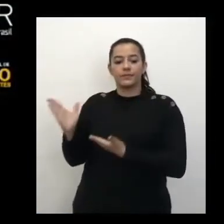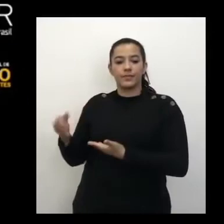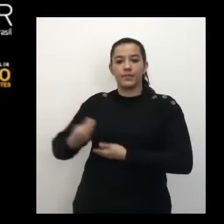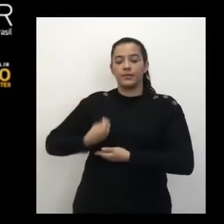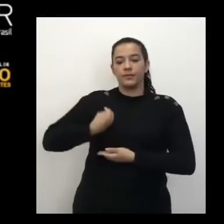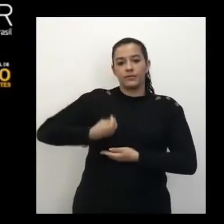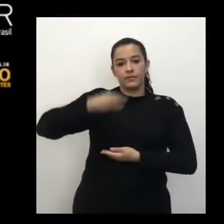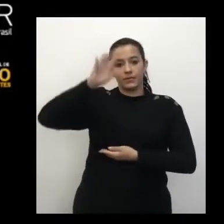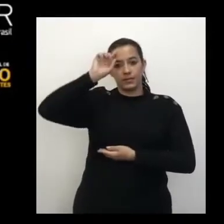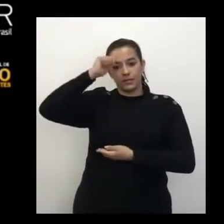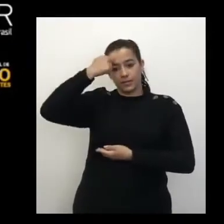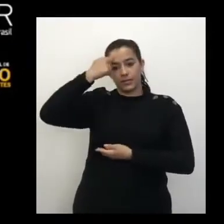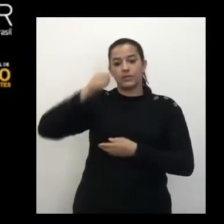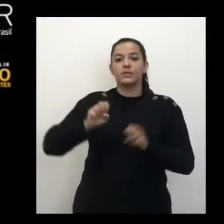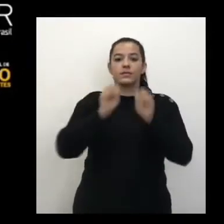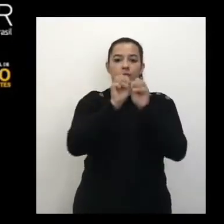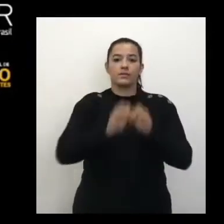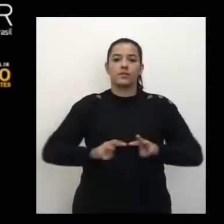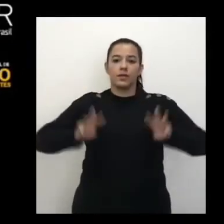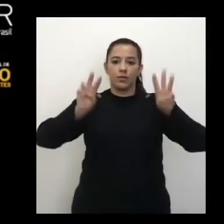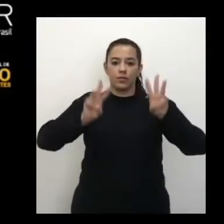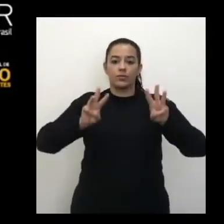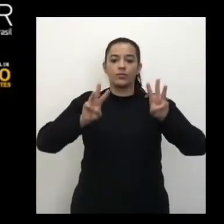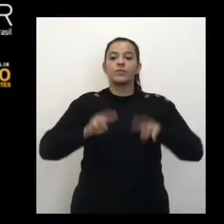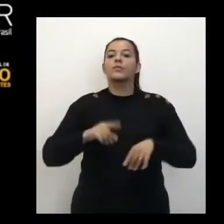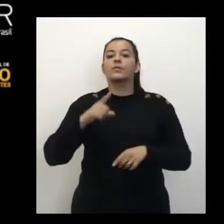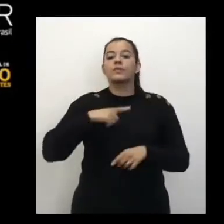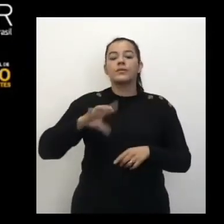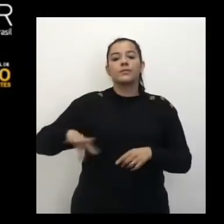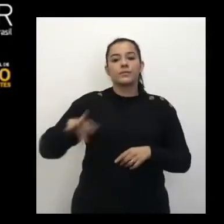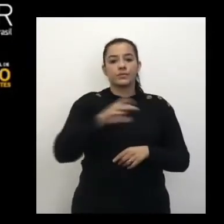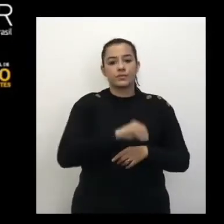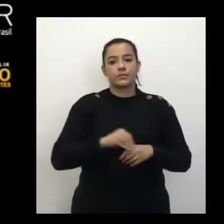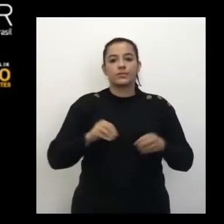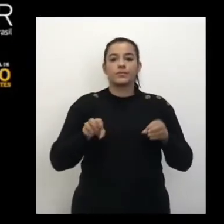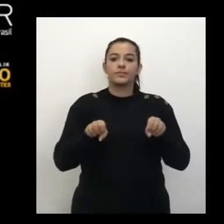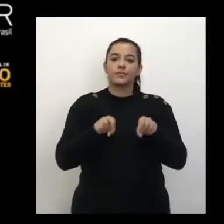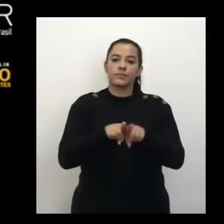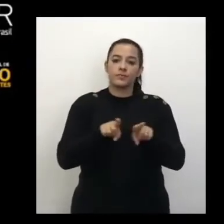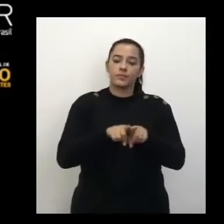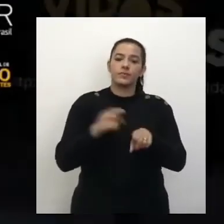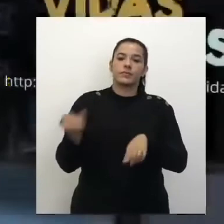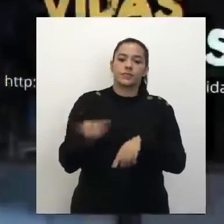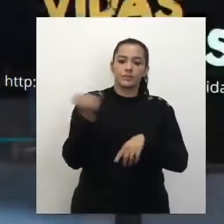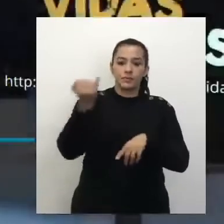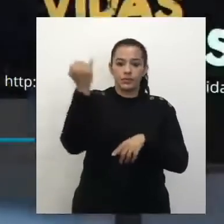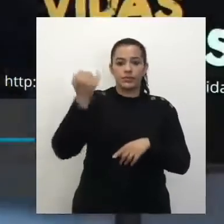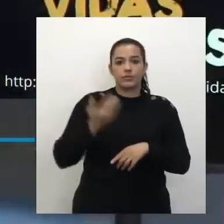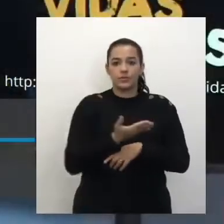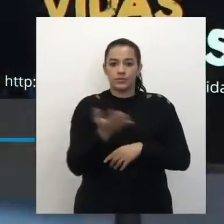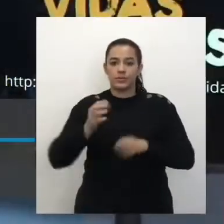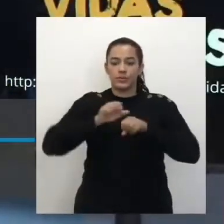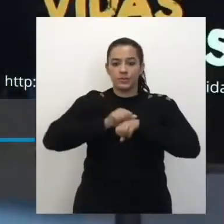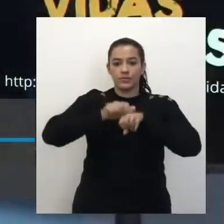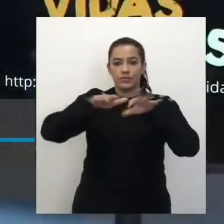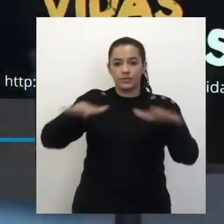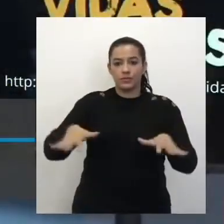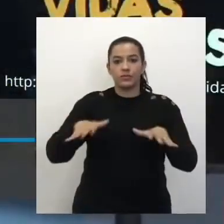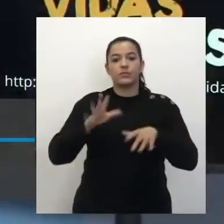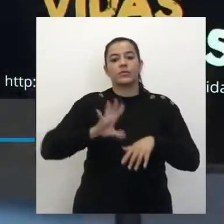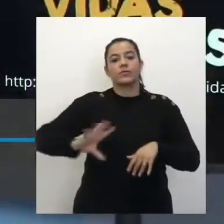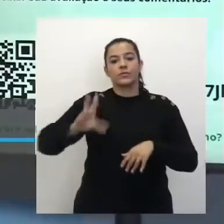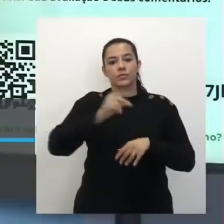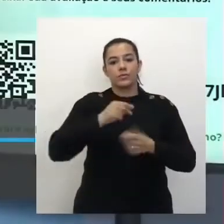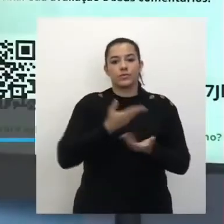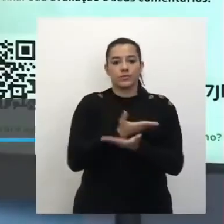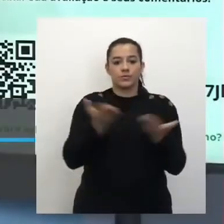Nações Unidas aí da ONU. Entre lá, que é a campanha aí das Vidas Negras, que é importante a gente sempre divulgar isso e divulgue também